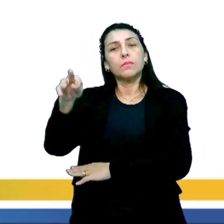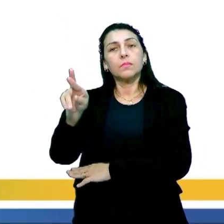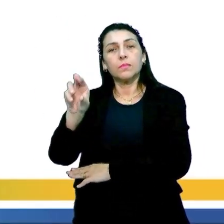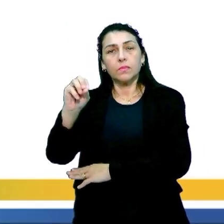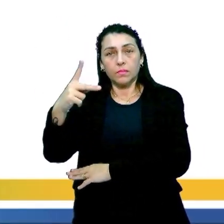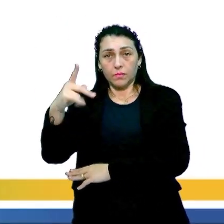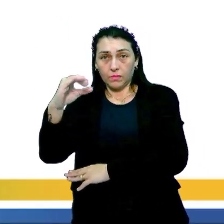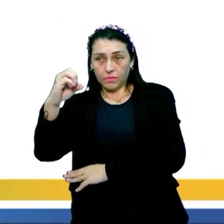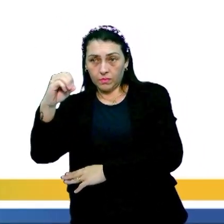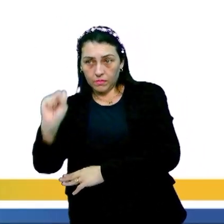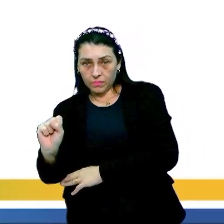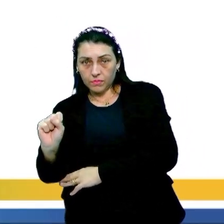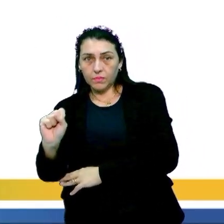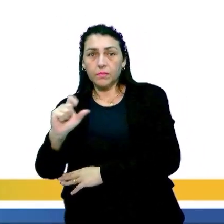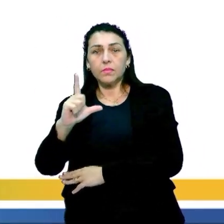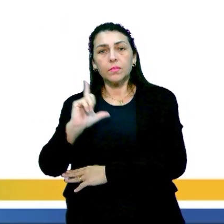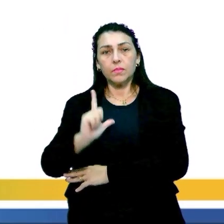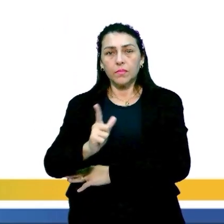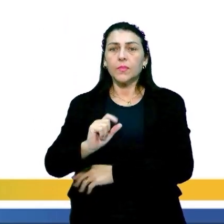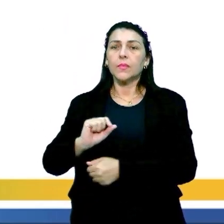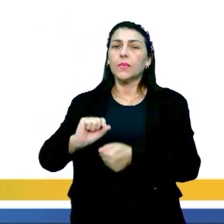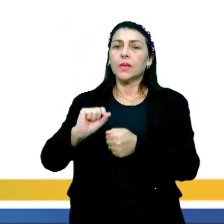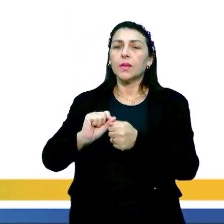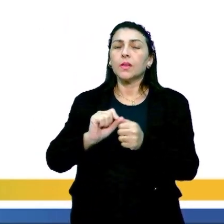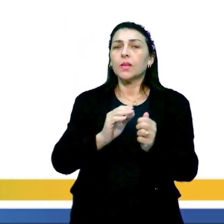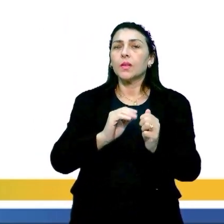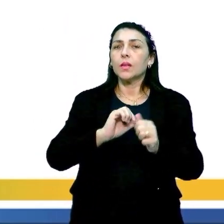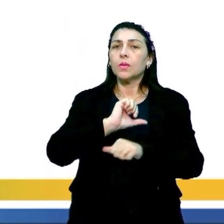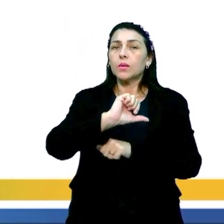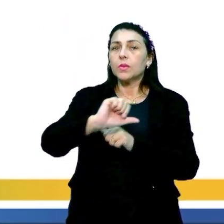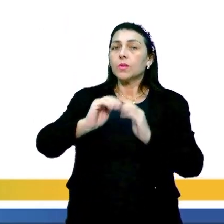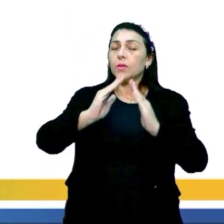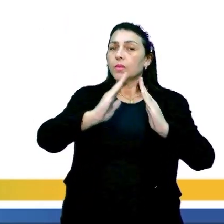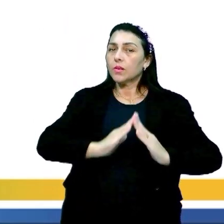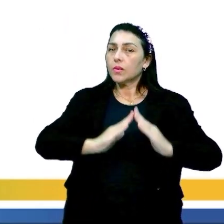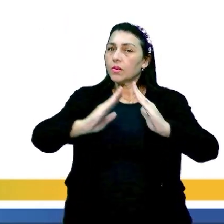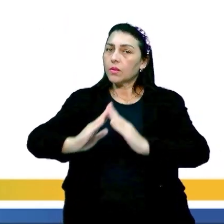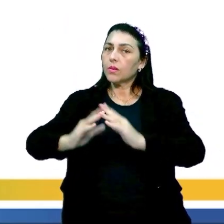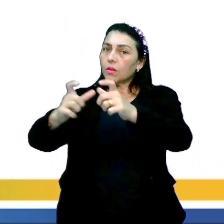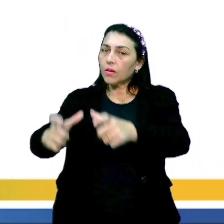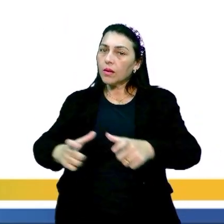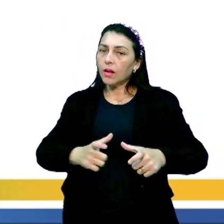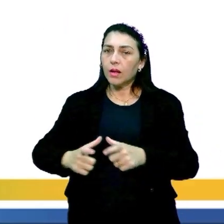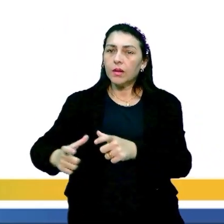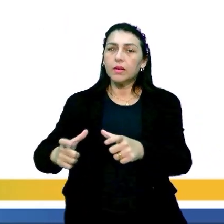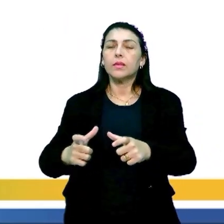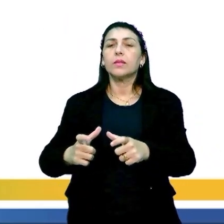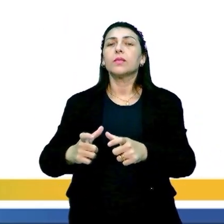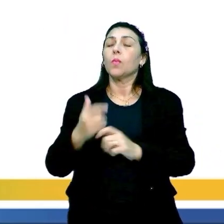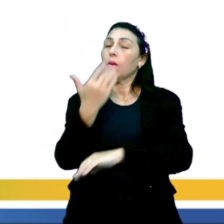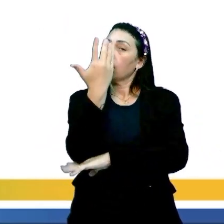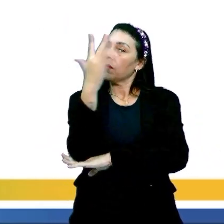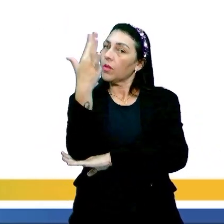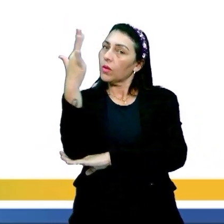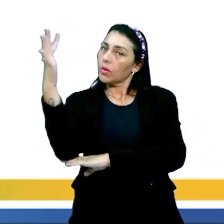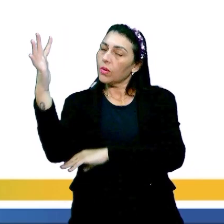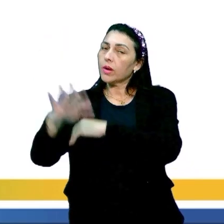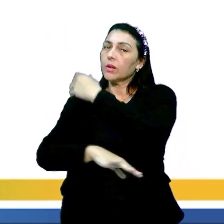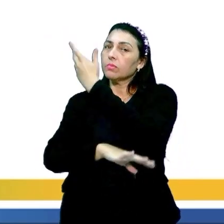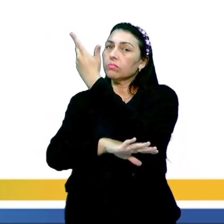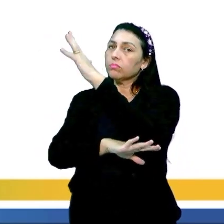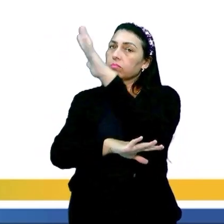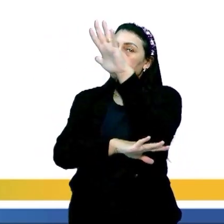fatores antrópicos que geram fragmentação de habitats. Uma floresta, ela